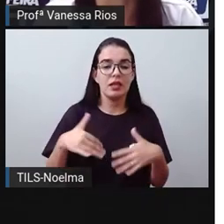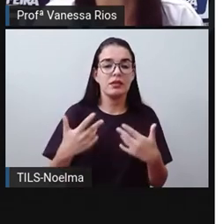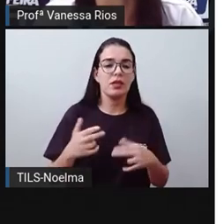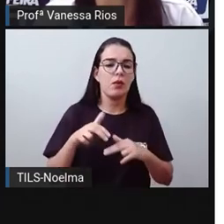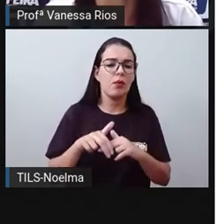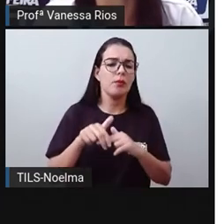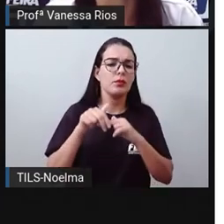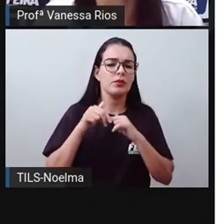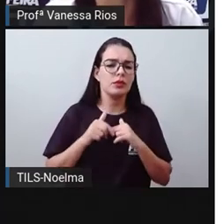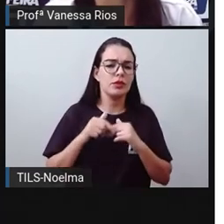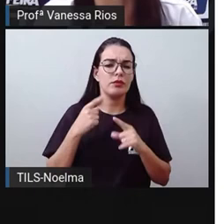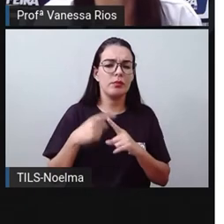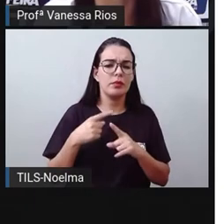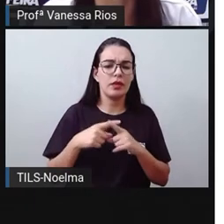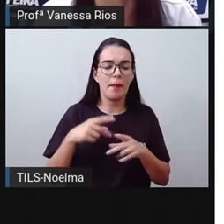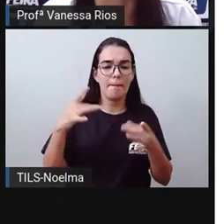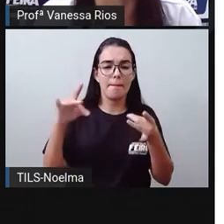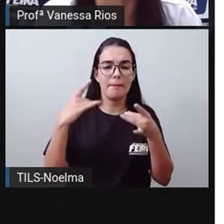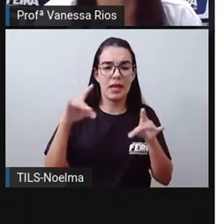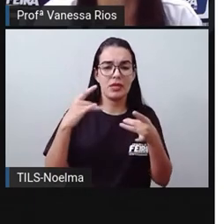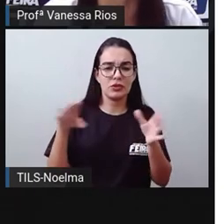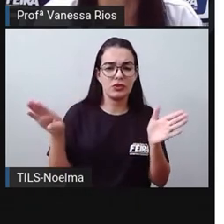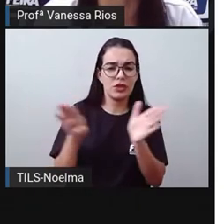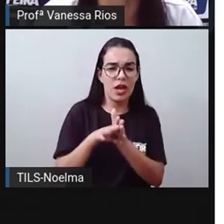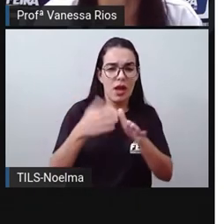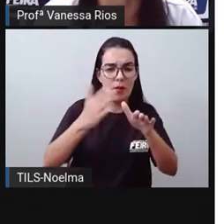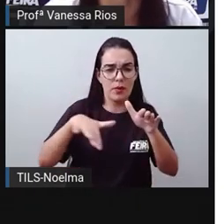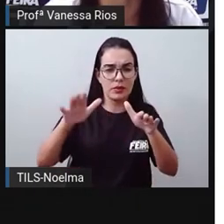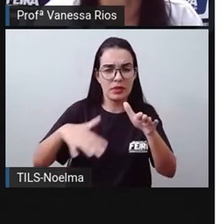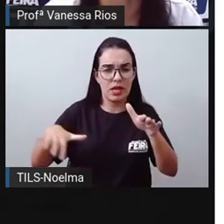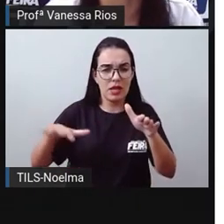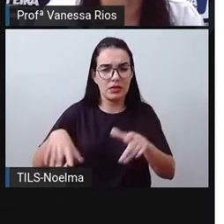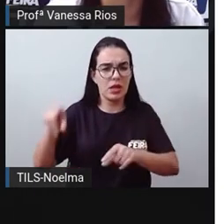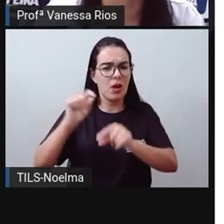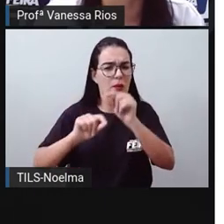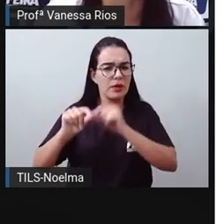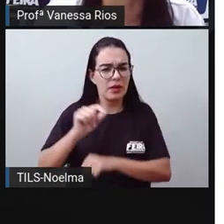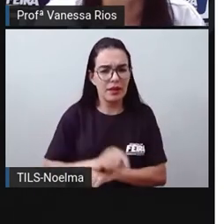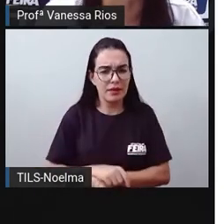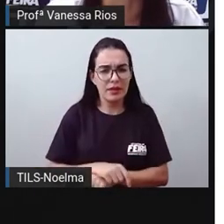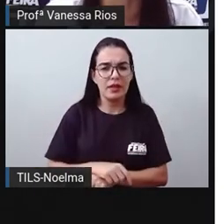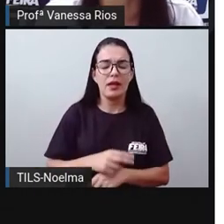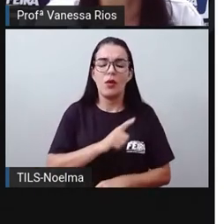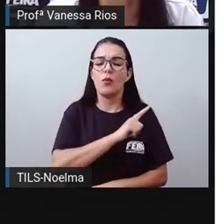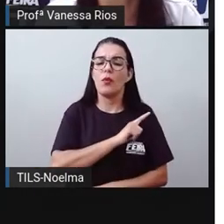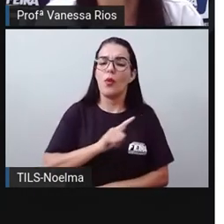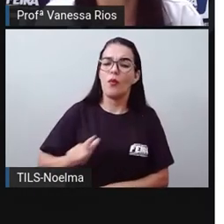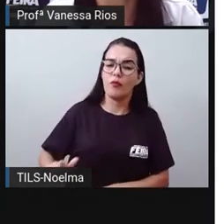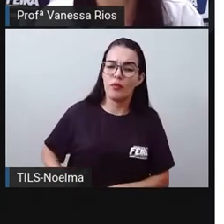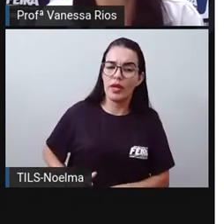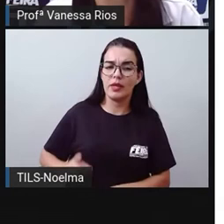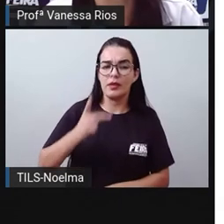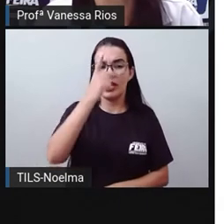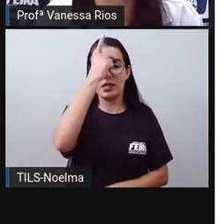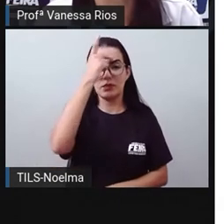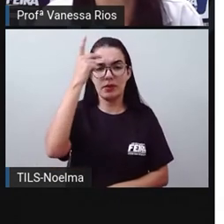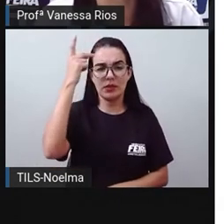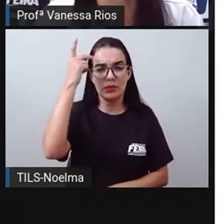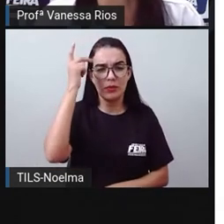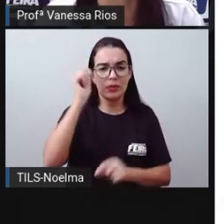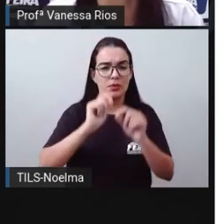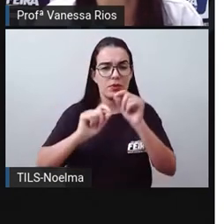oceanos são a má gestão de resíduos sólidos pelos indivíduos e pelos governos e os baixos índices